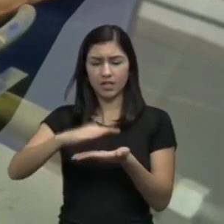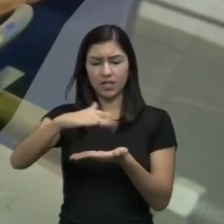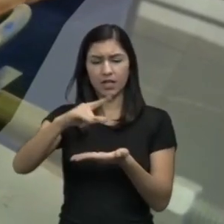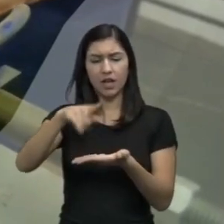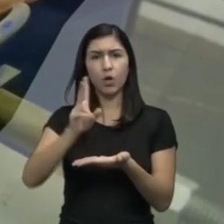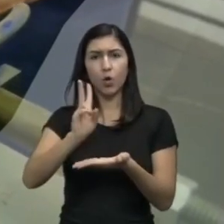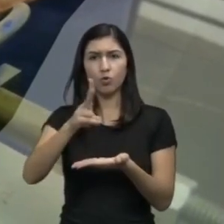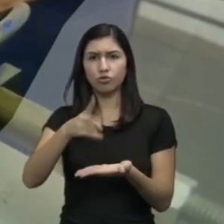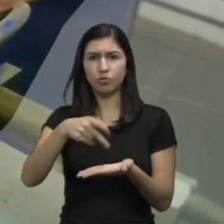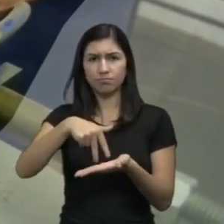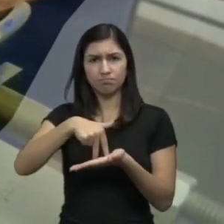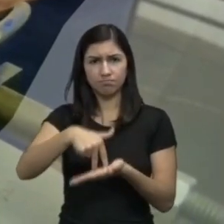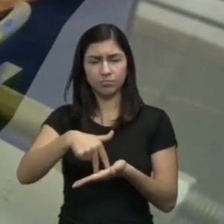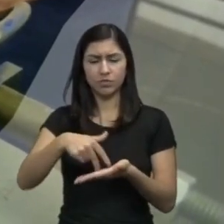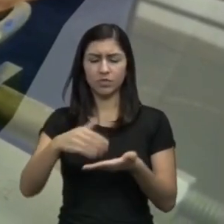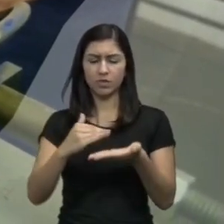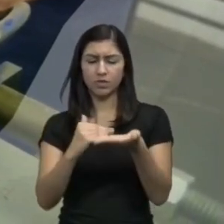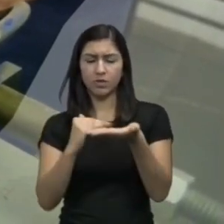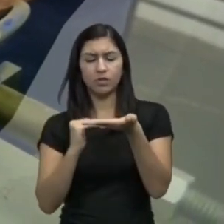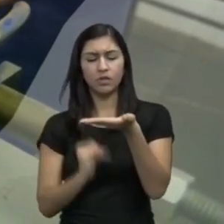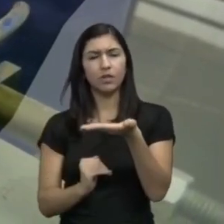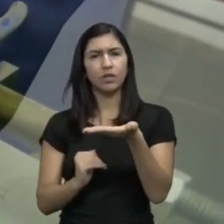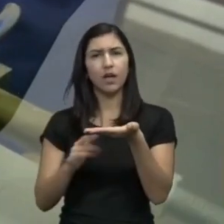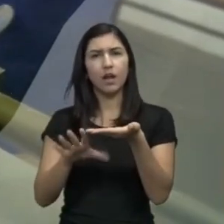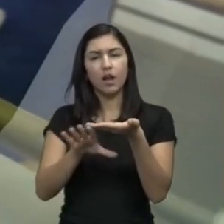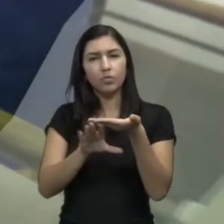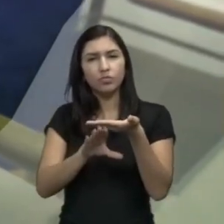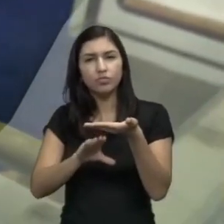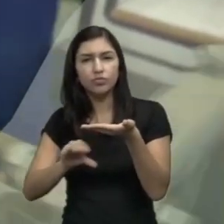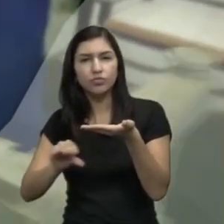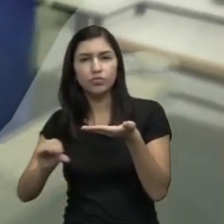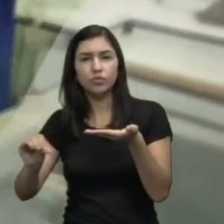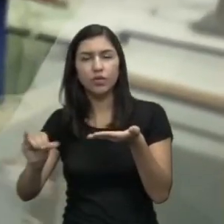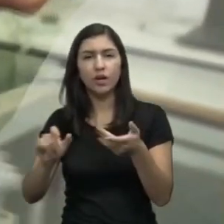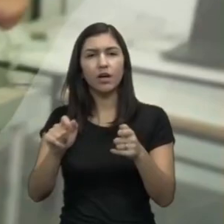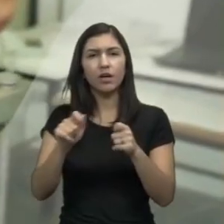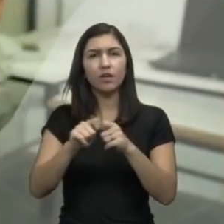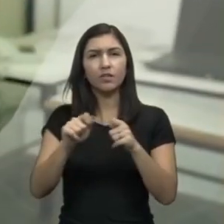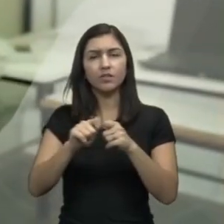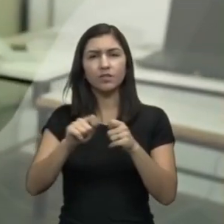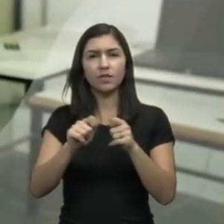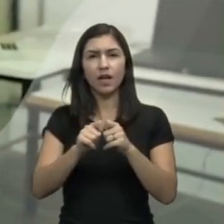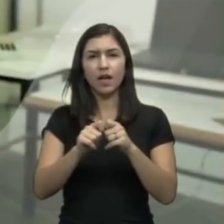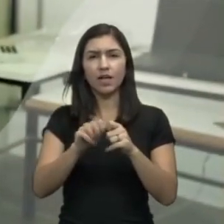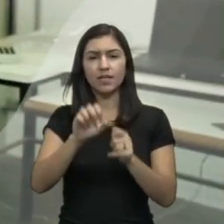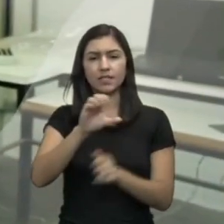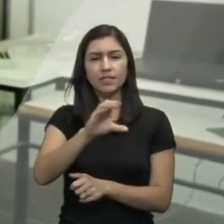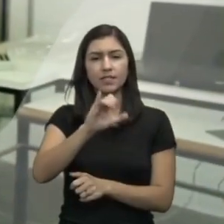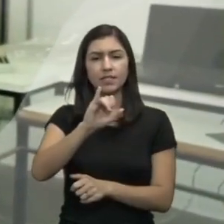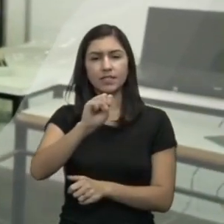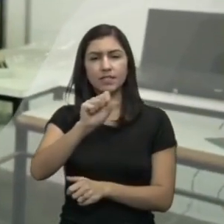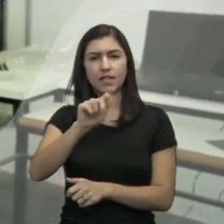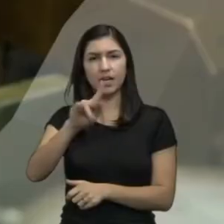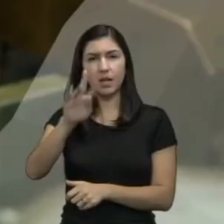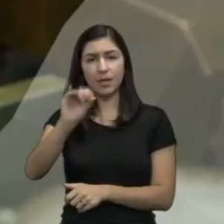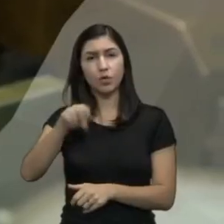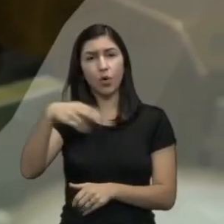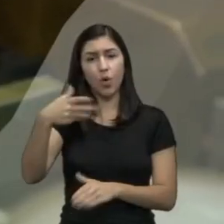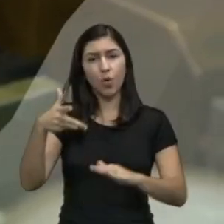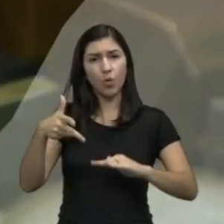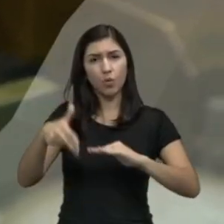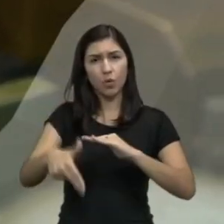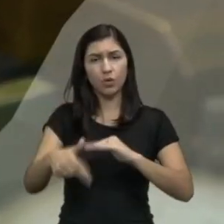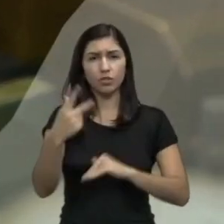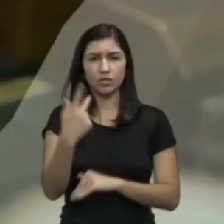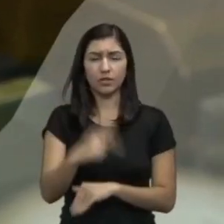se mantém fixa e a parte de baixo desliza. Isso provoca o cisalhamento ou corte do solo. Esse